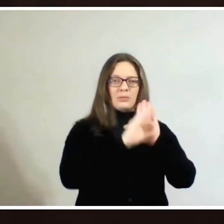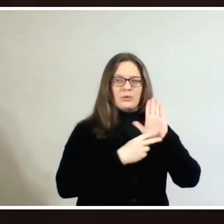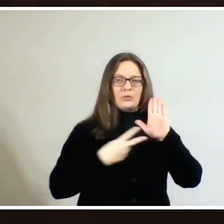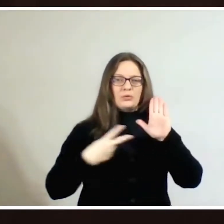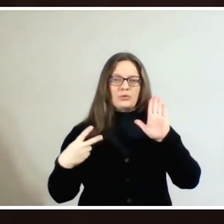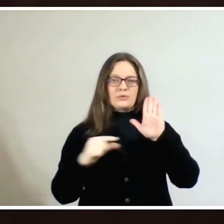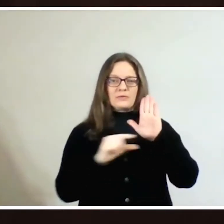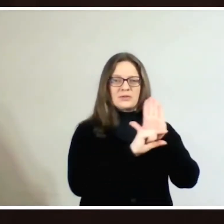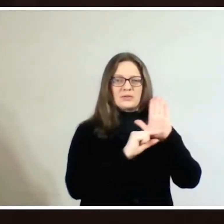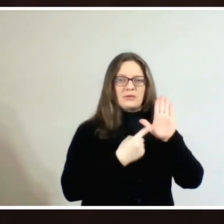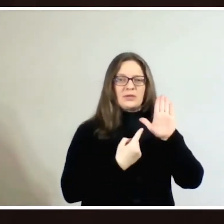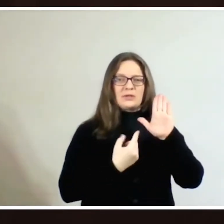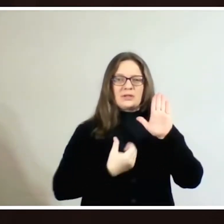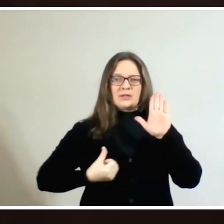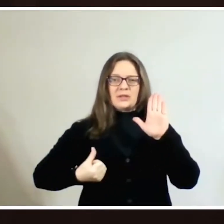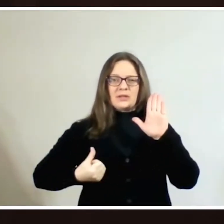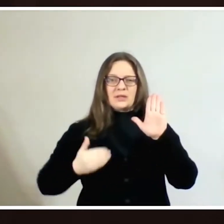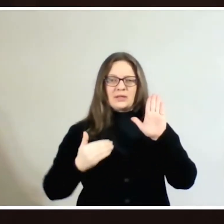e 17.